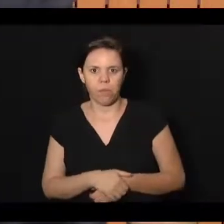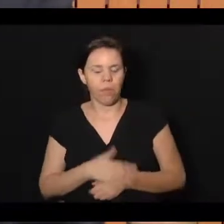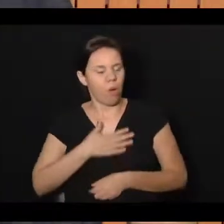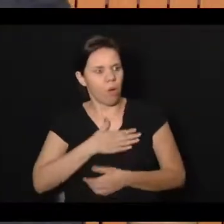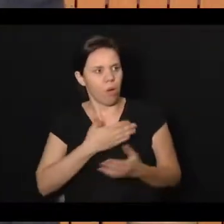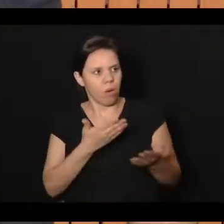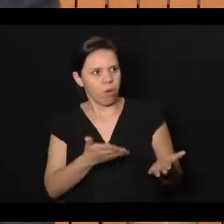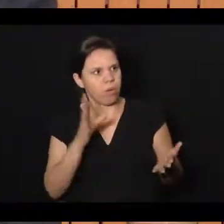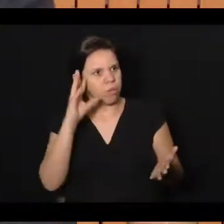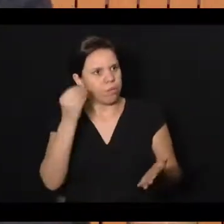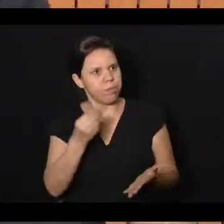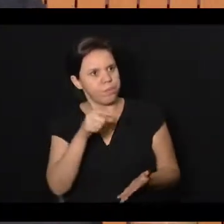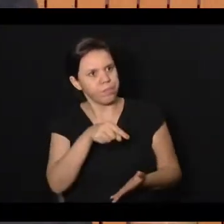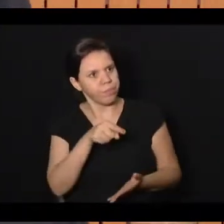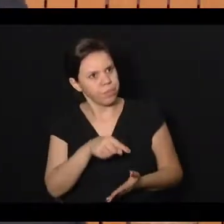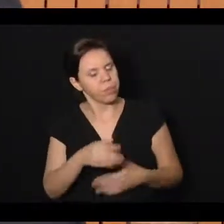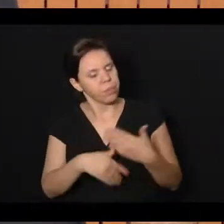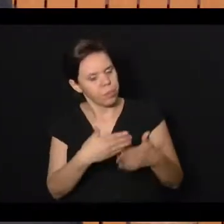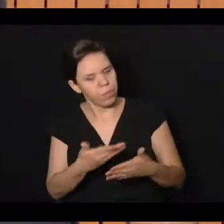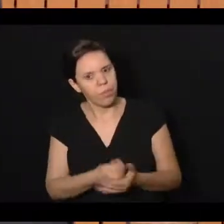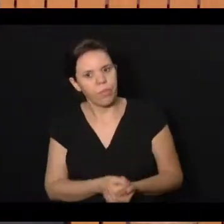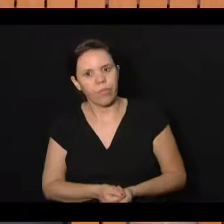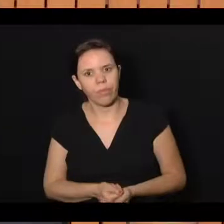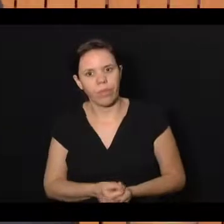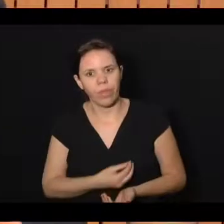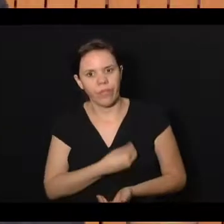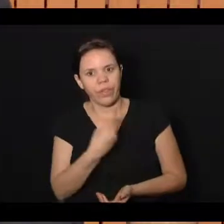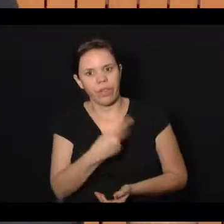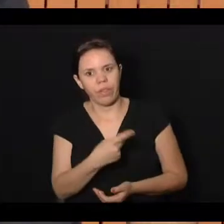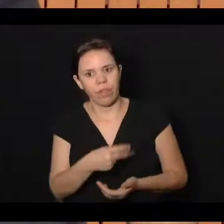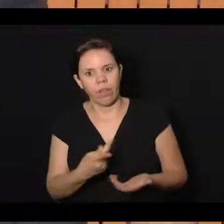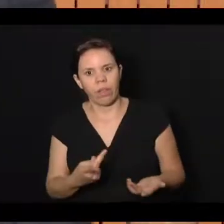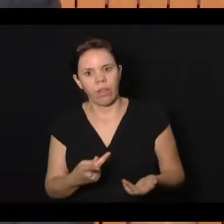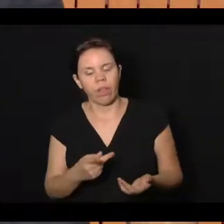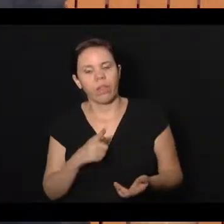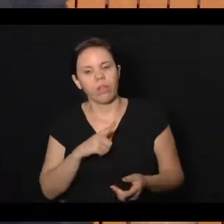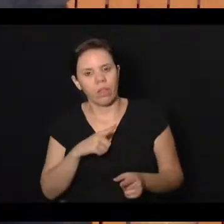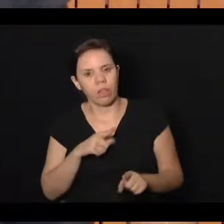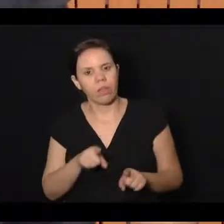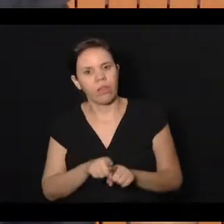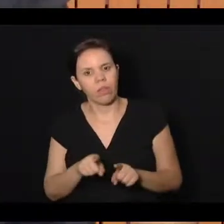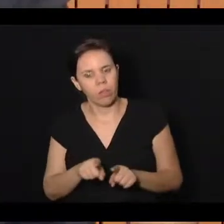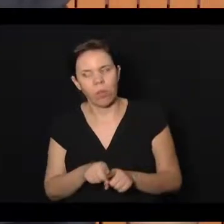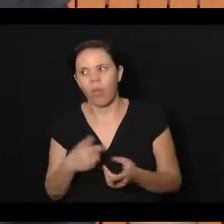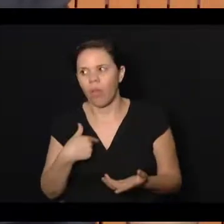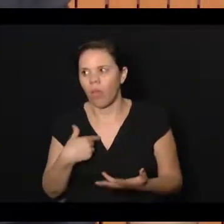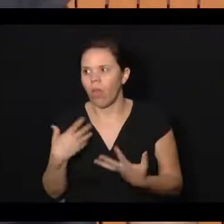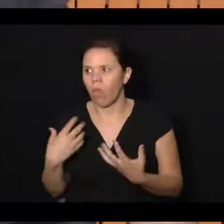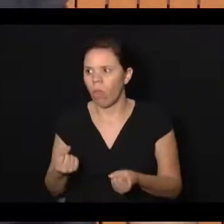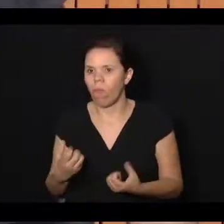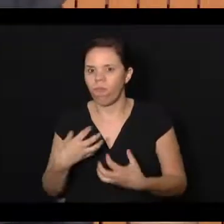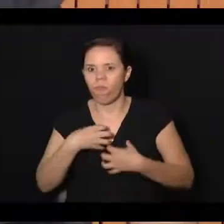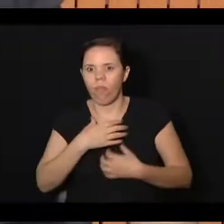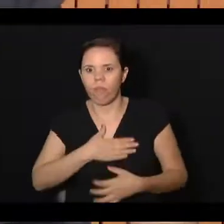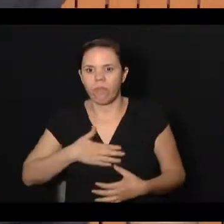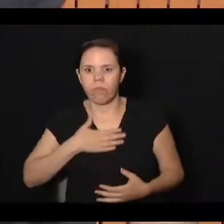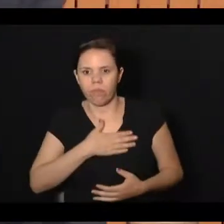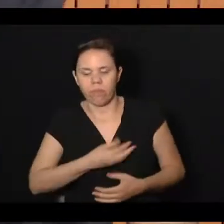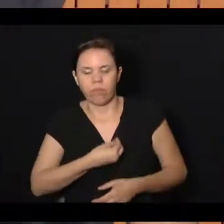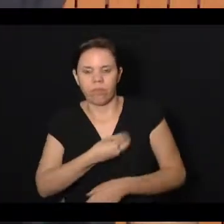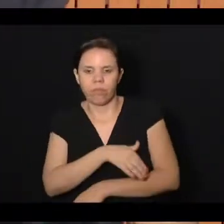e entender que aquilo passasse a vida dela e até vocacionado é chamada a viver